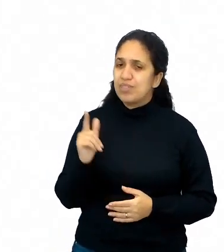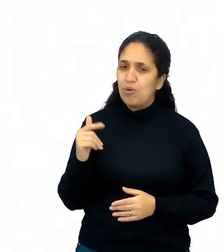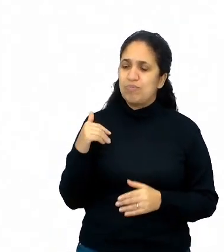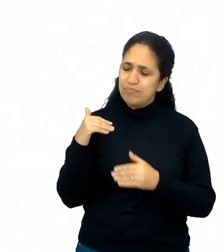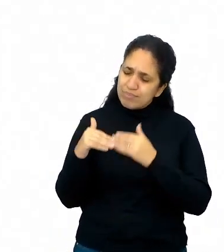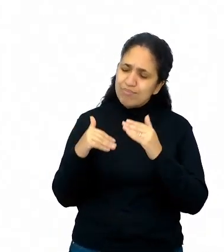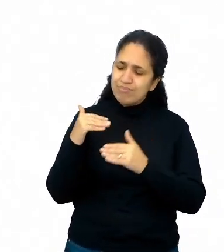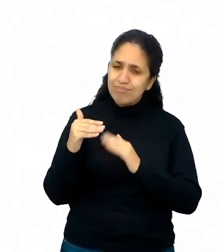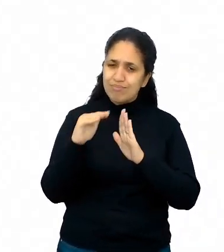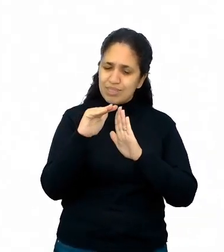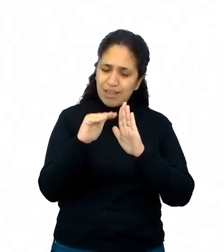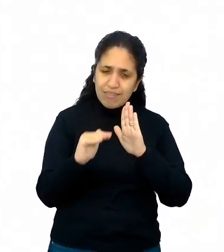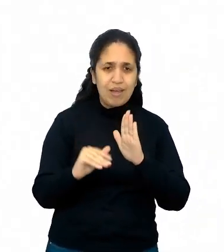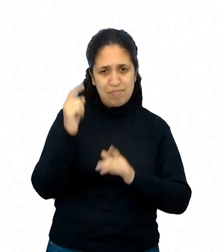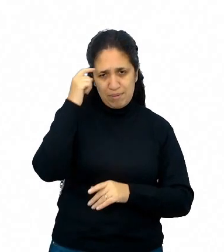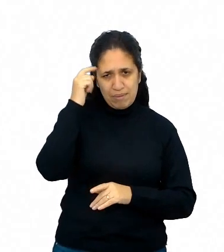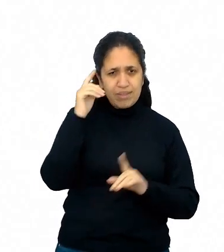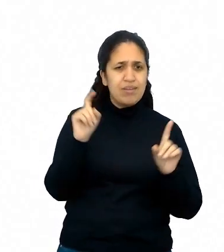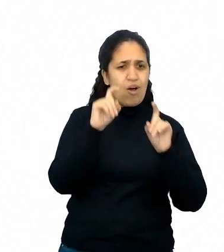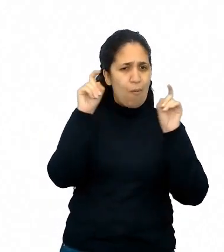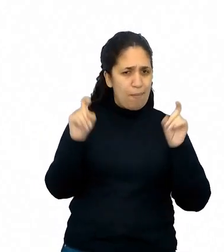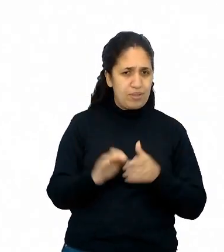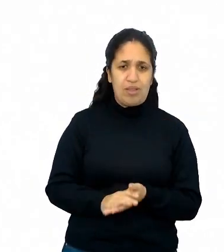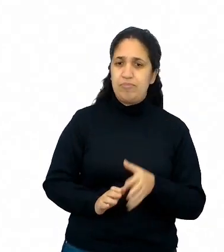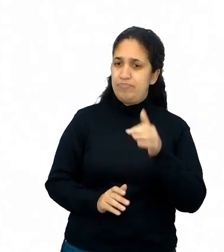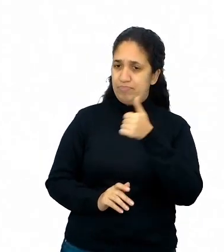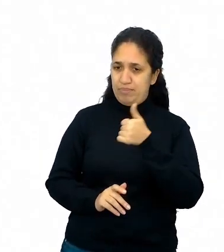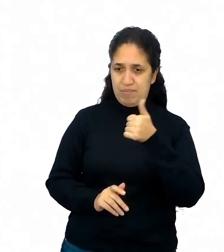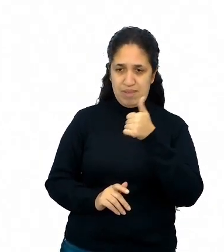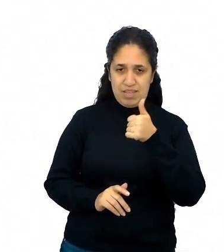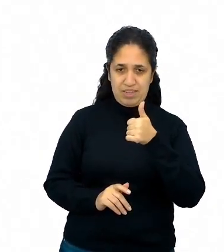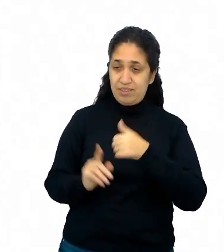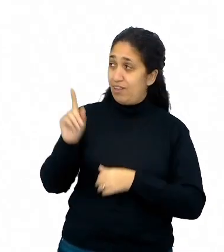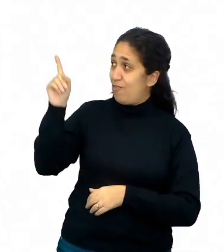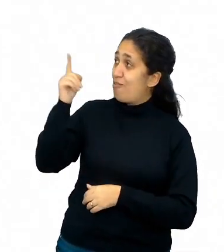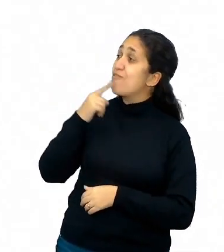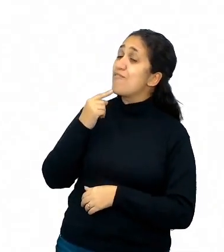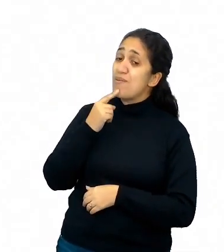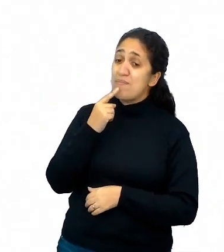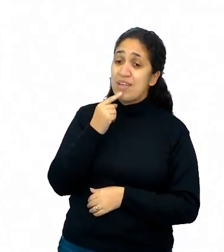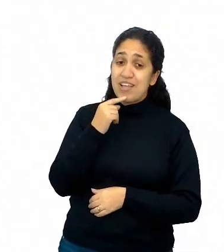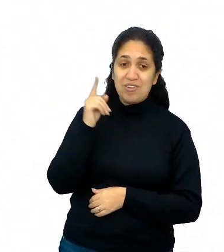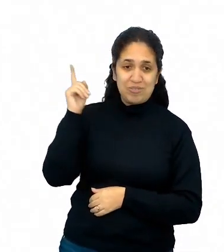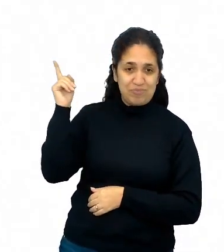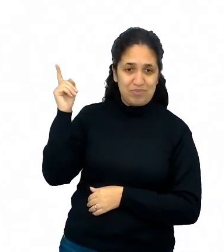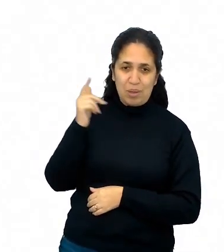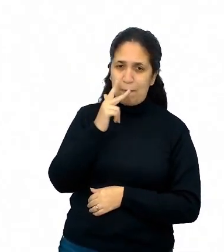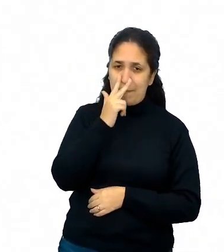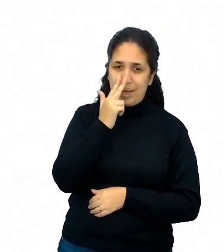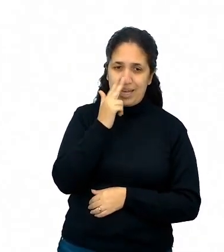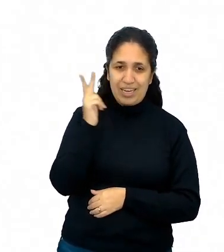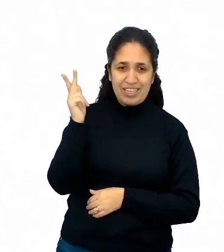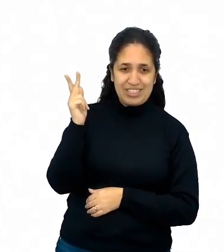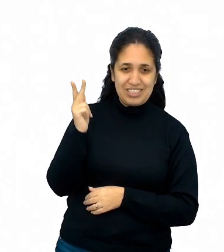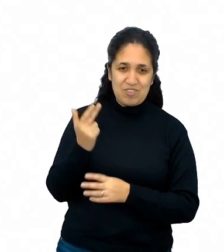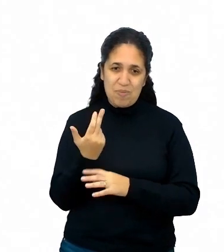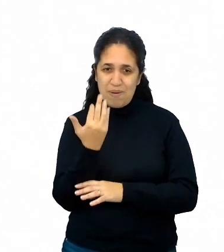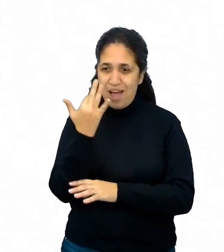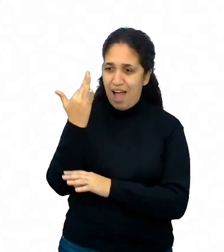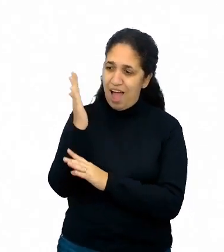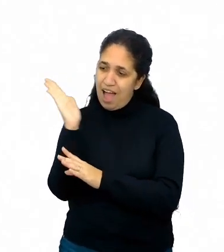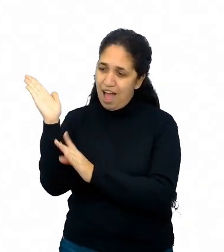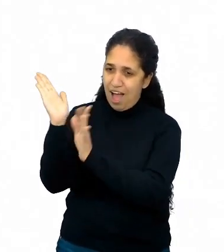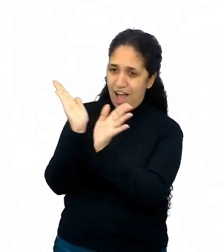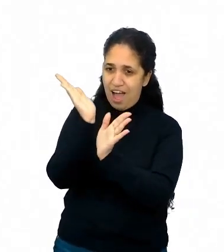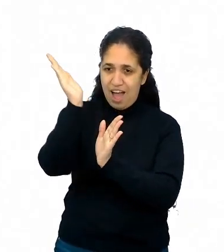etapas do pensamento computacional. Primeira, tá vendo esse vermelhinho, que parece uma árvore de possibilidades?